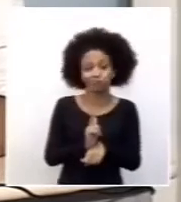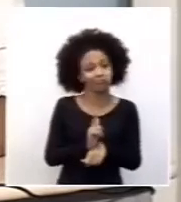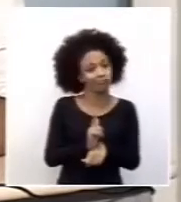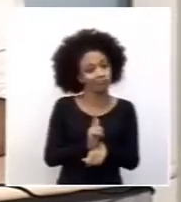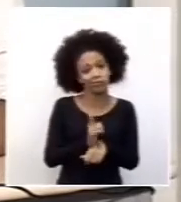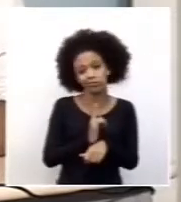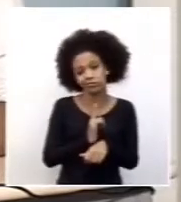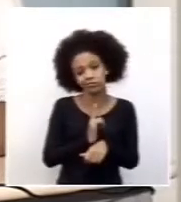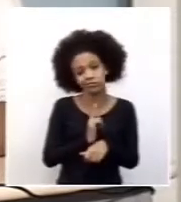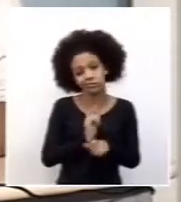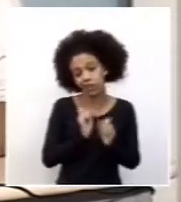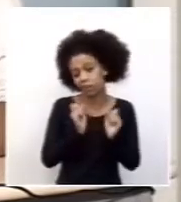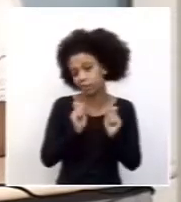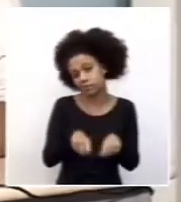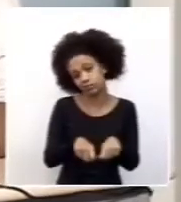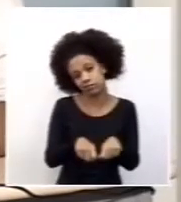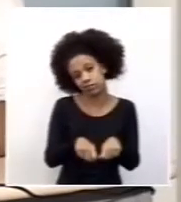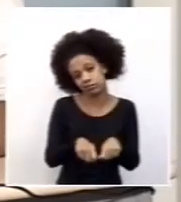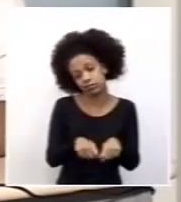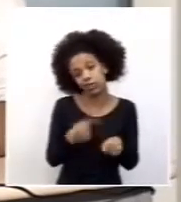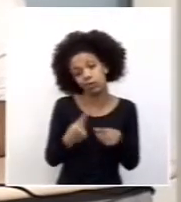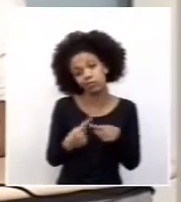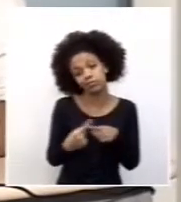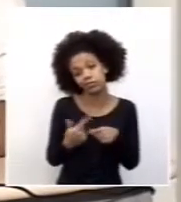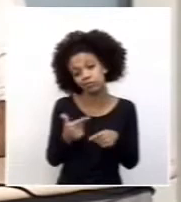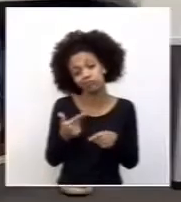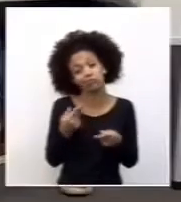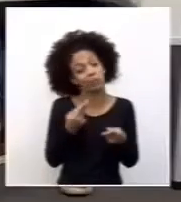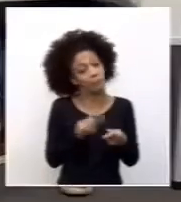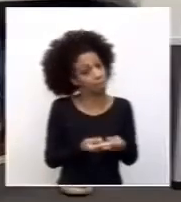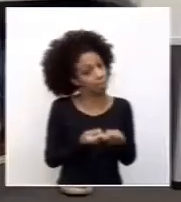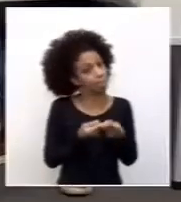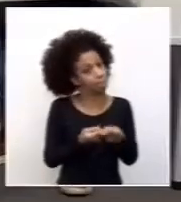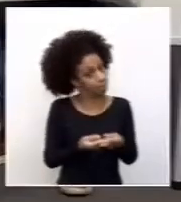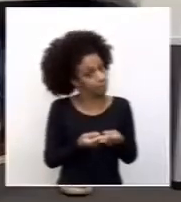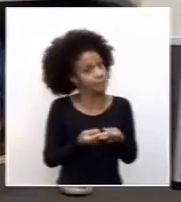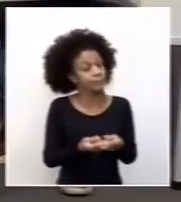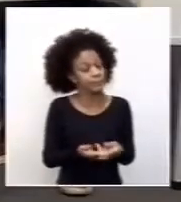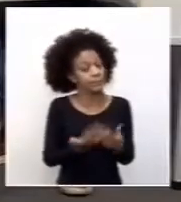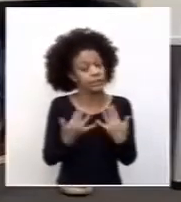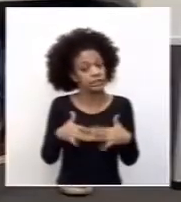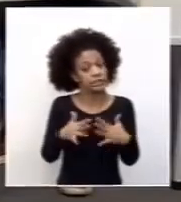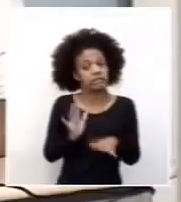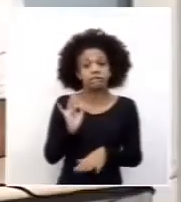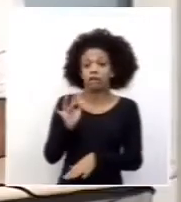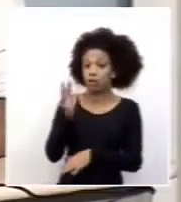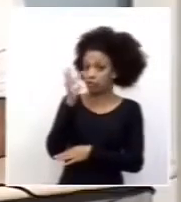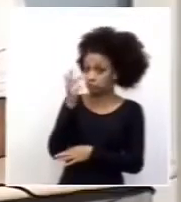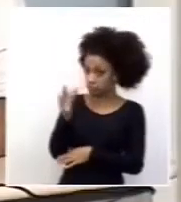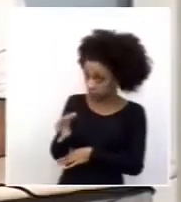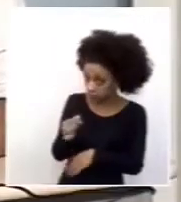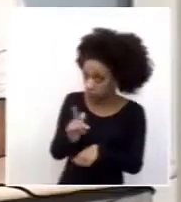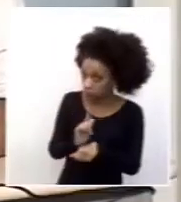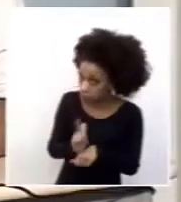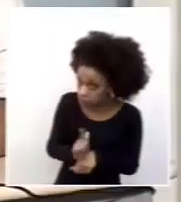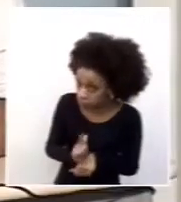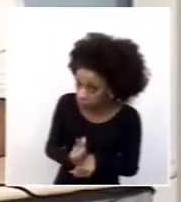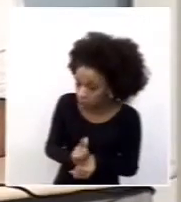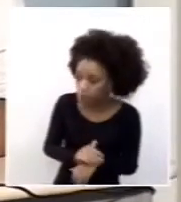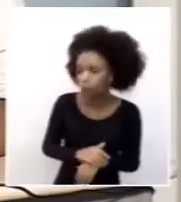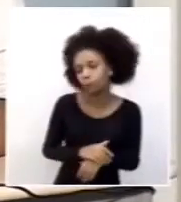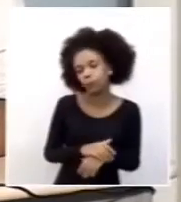têm paciência. Perfeito. Olha aí surgindo o papel da gestão aí nesse momento. Ótimo.